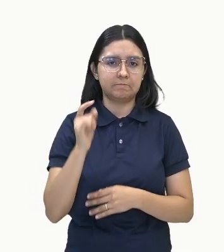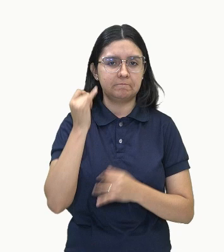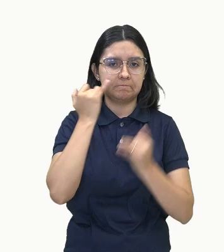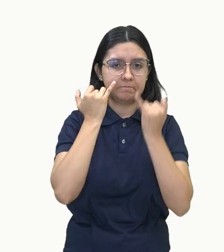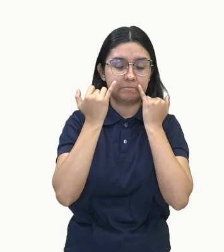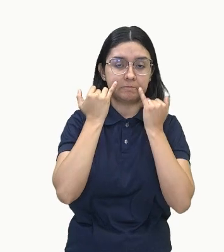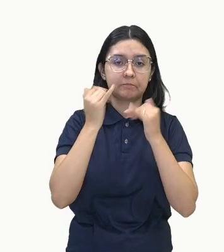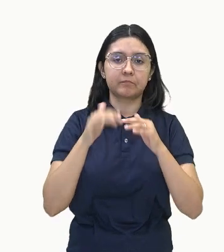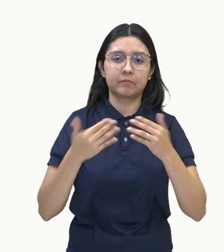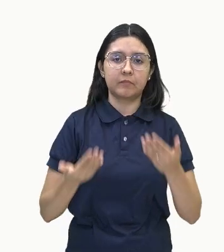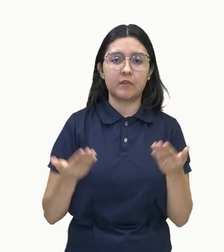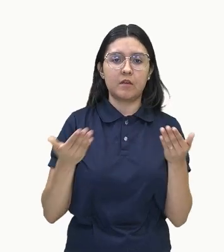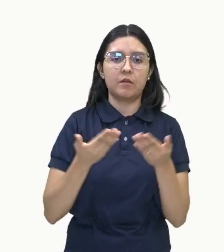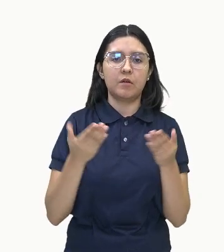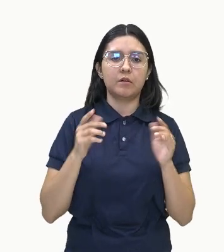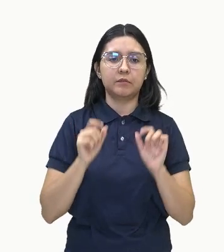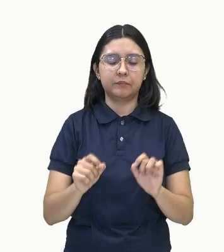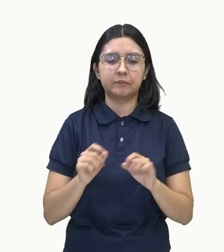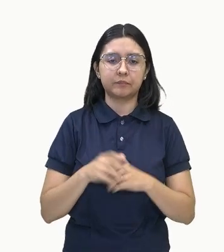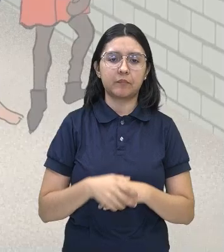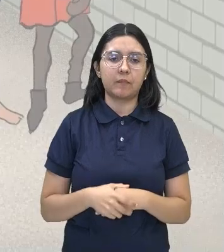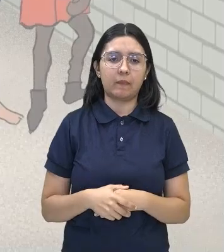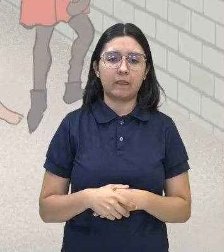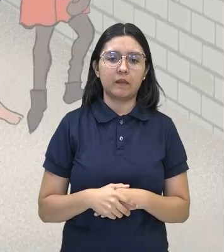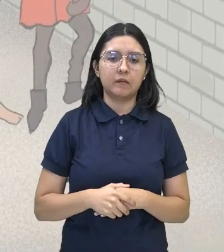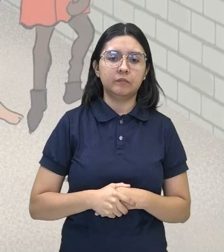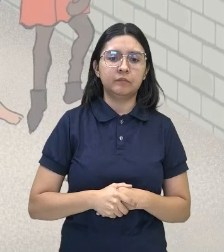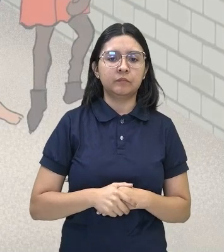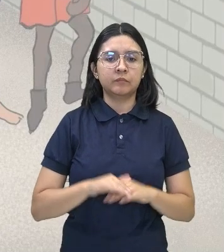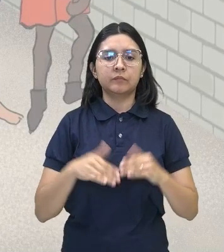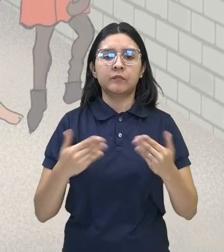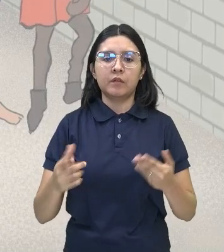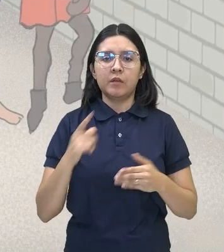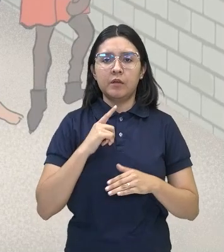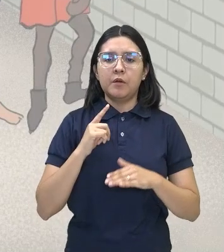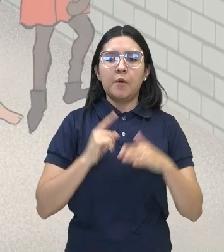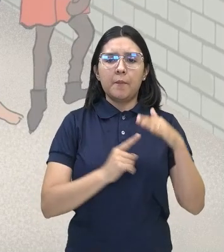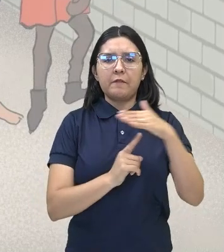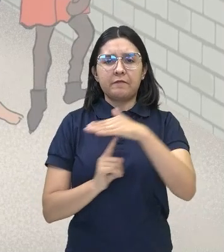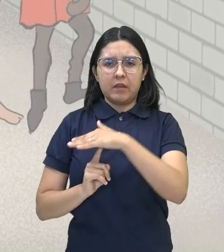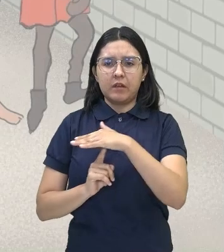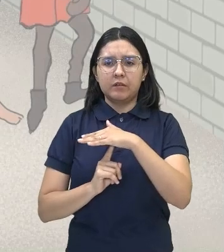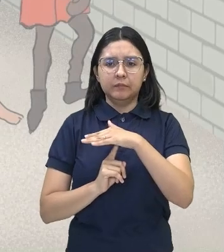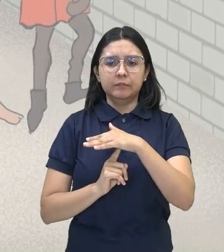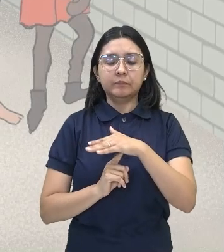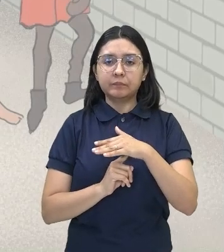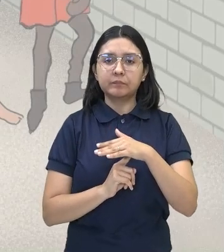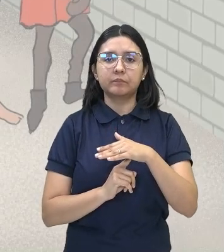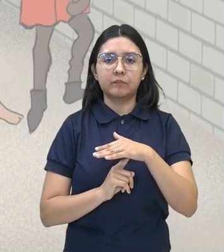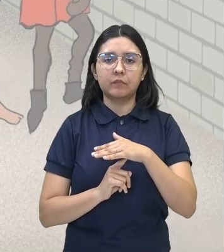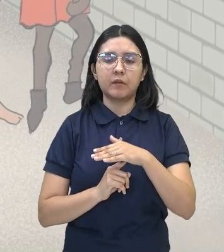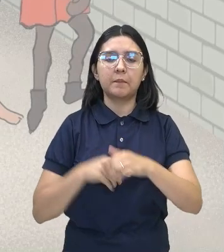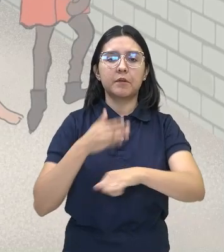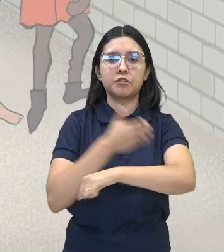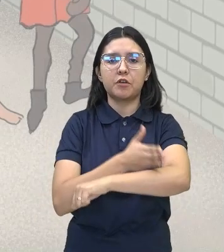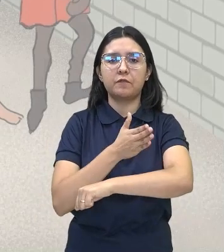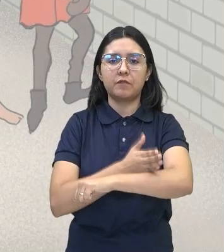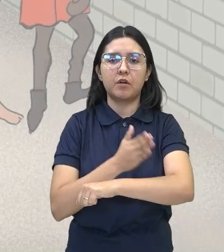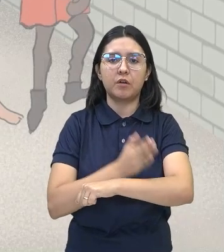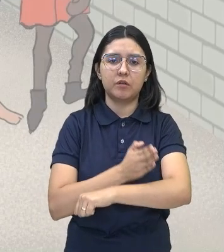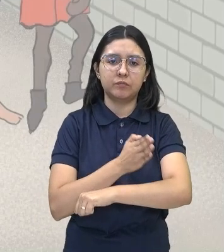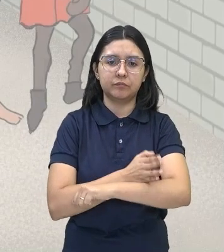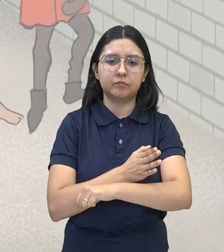gente? Agora eu vou levar vocês diretamente para uma feira medieval em um burgo, onde se praticavam